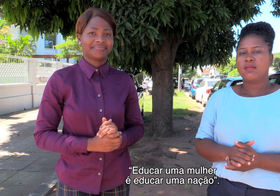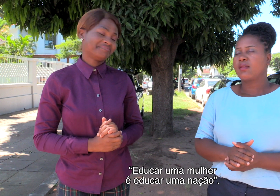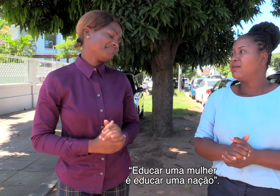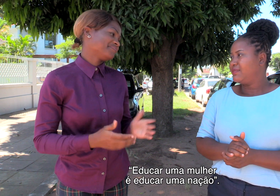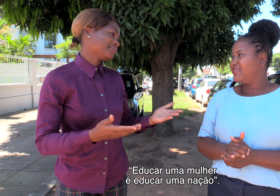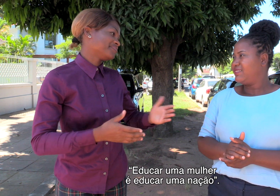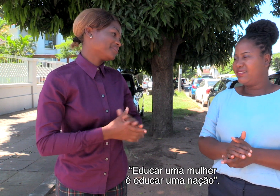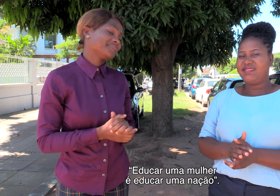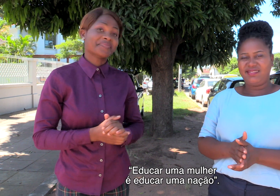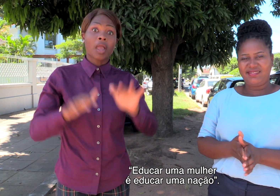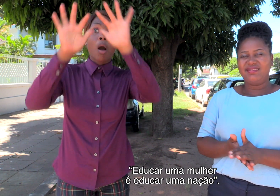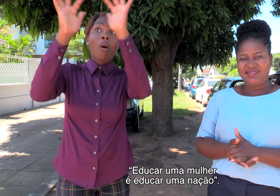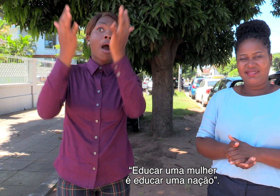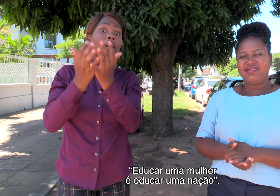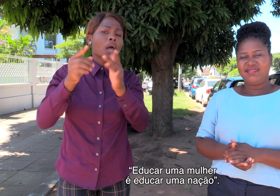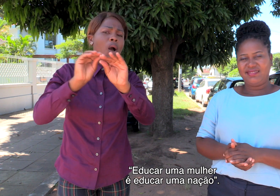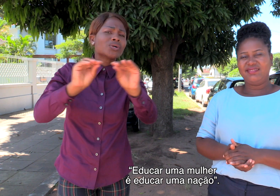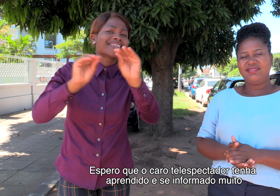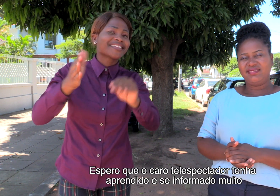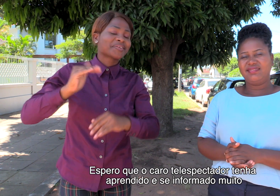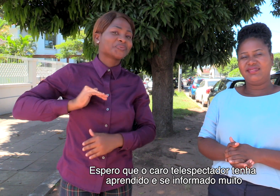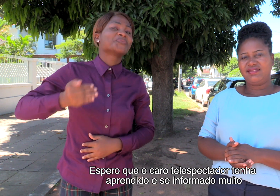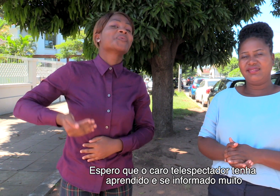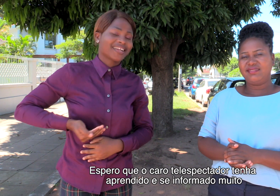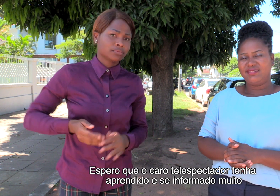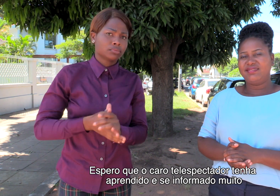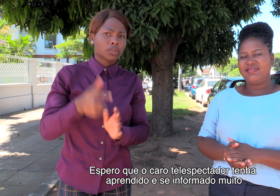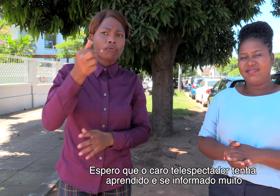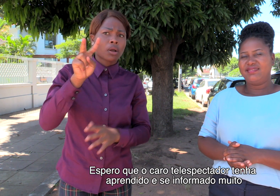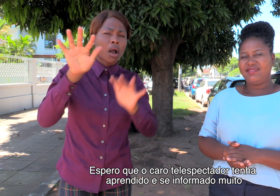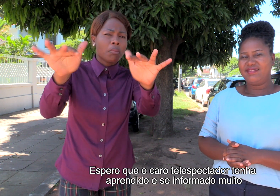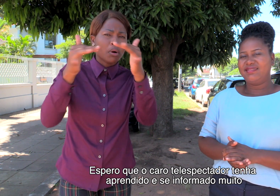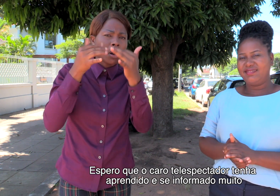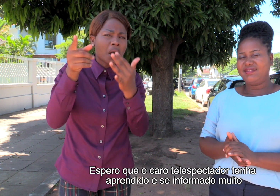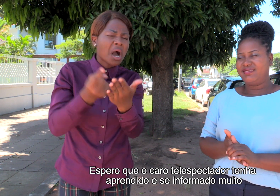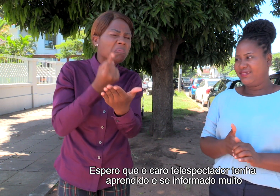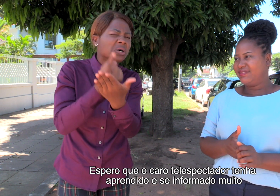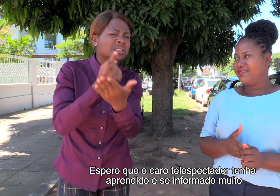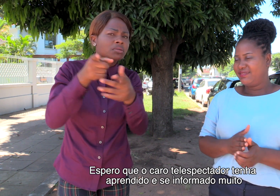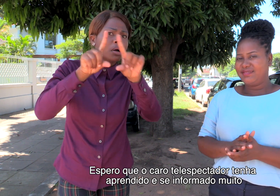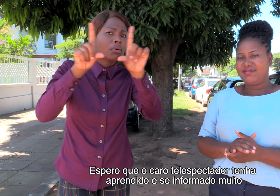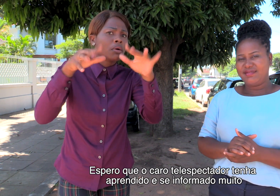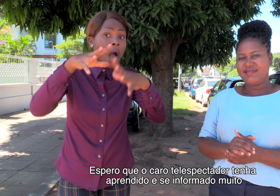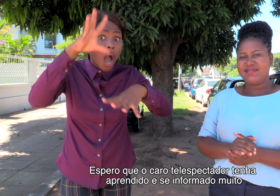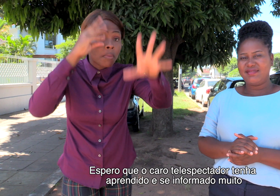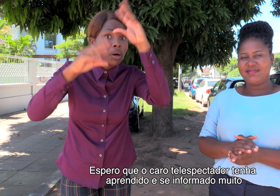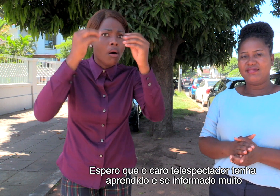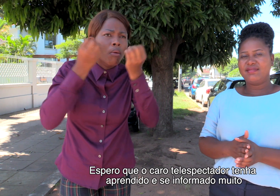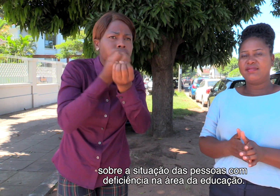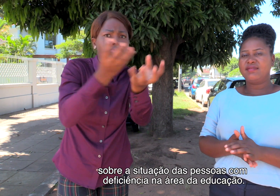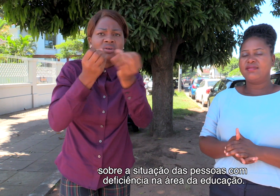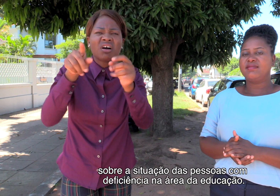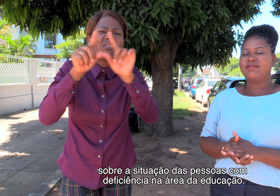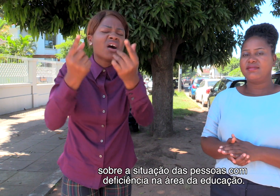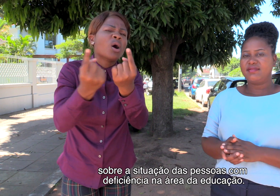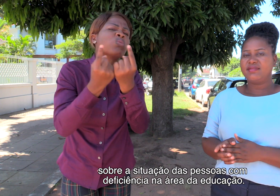Educar uma mulher é educar uma nação. Espero que o caro telespectador tenha aprendido. e se informado muito